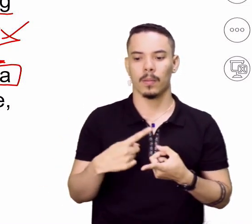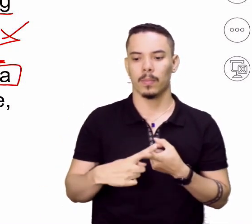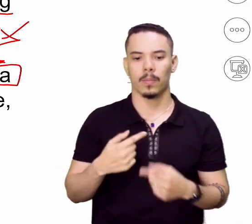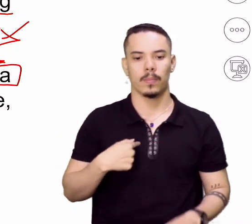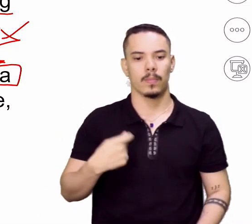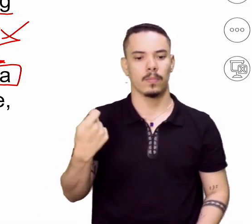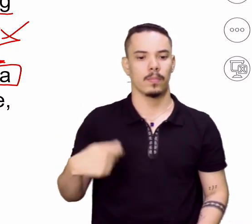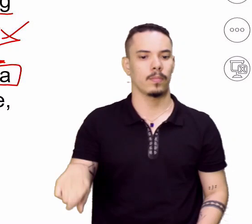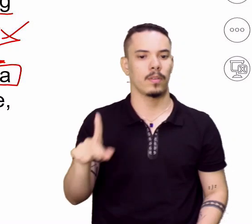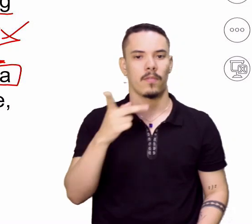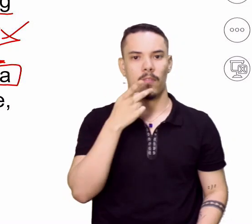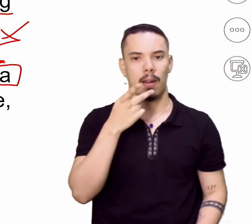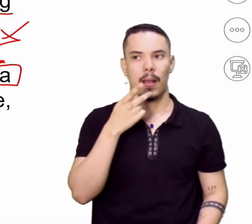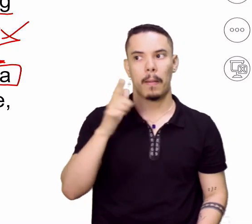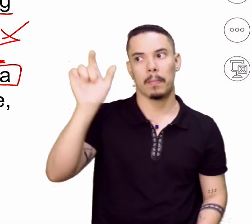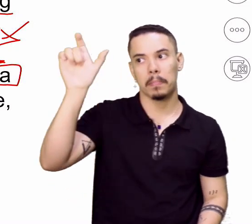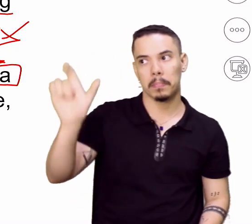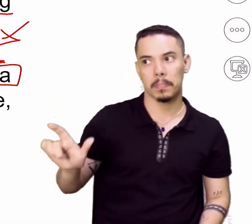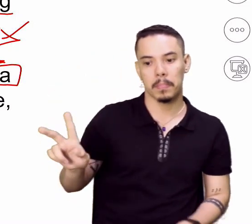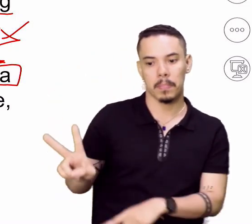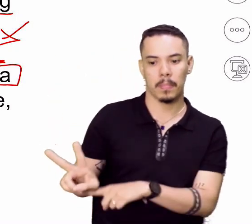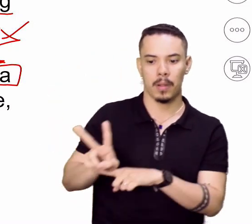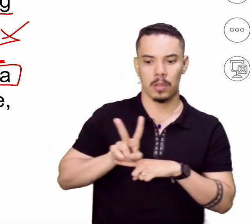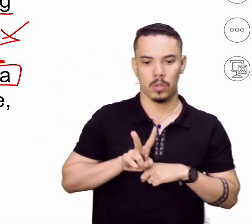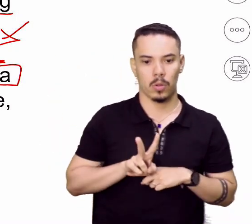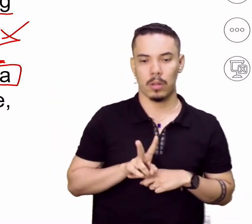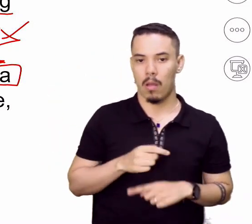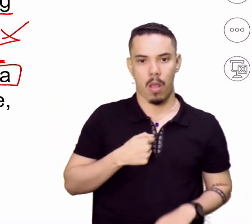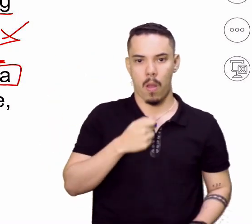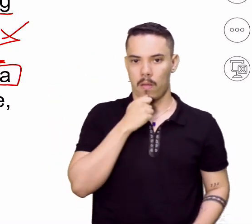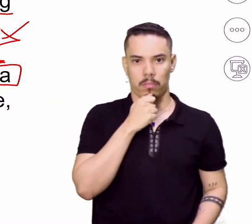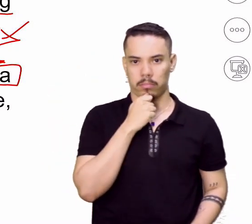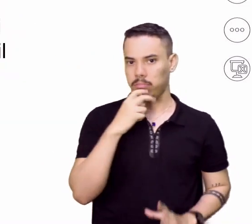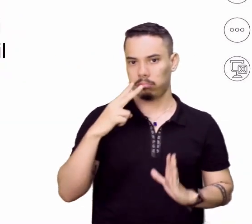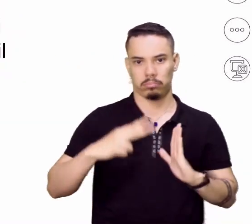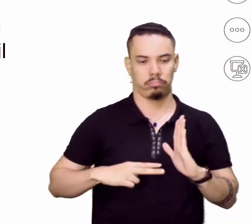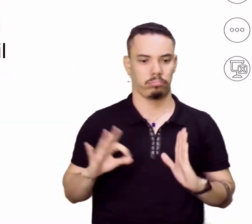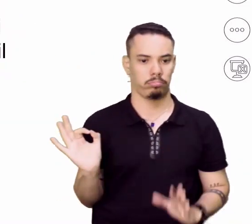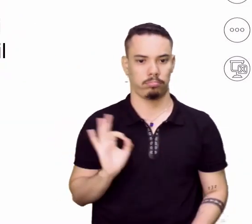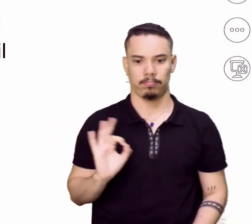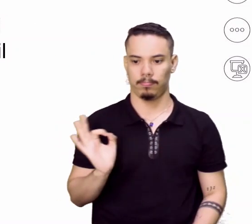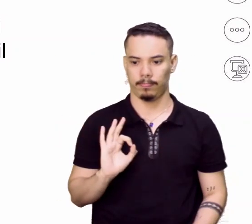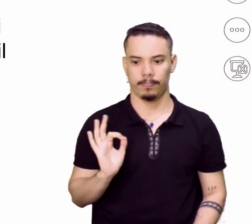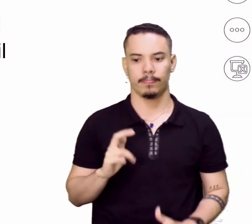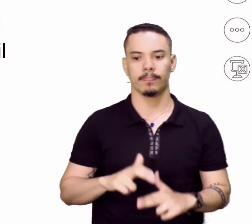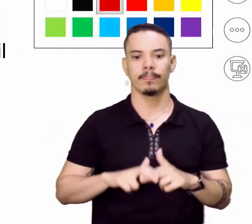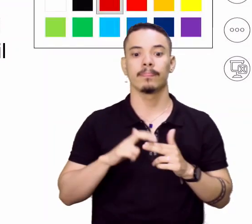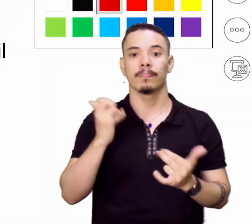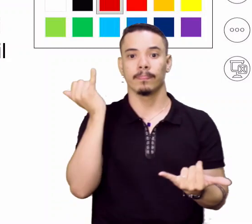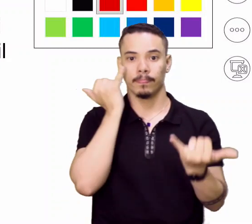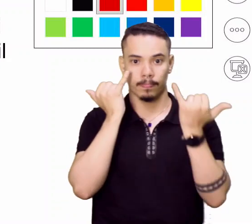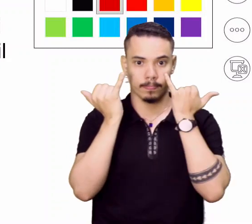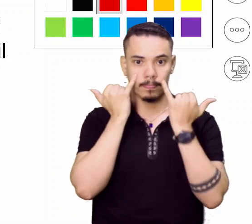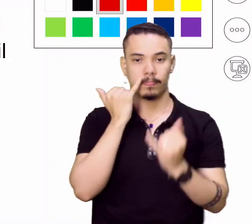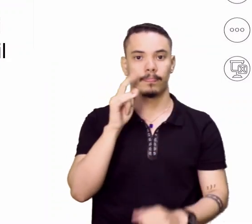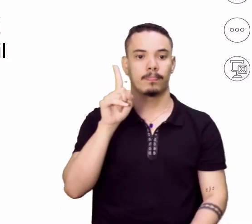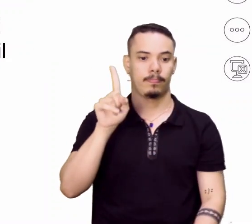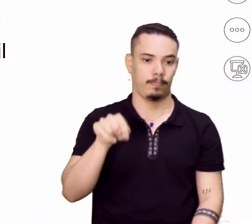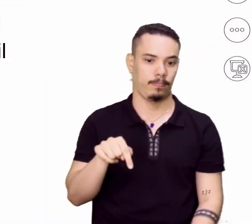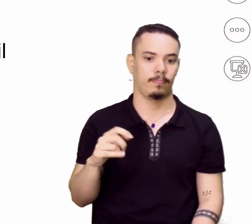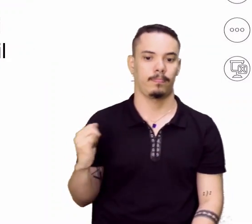preciso dizer que alguém me prestou esse livro, eu estou falando que eu ainda não li o livro. Essa informação aqui, ela é